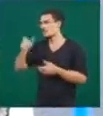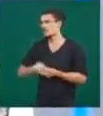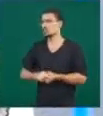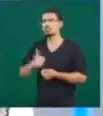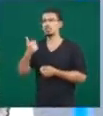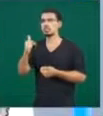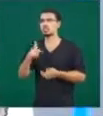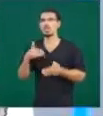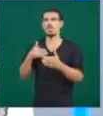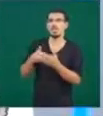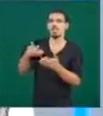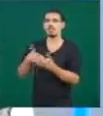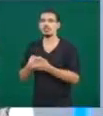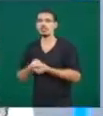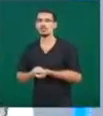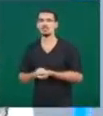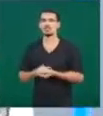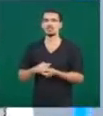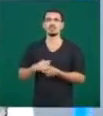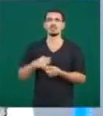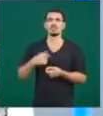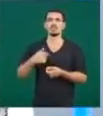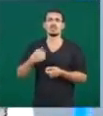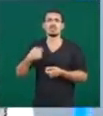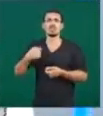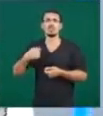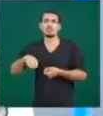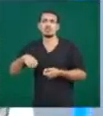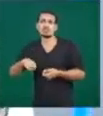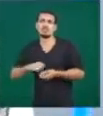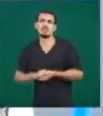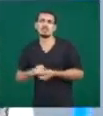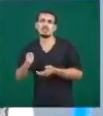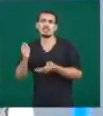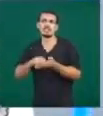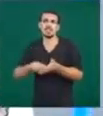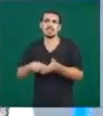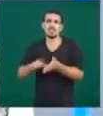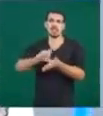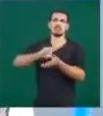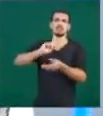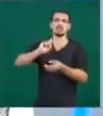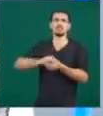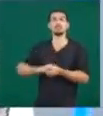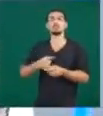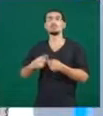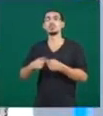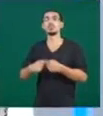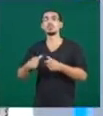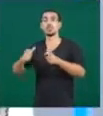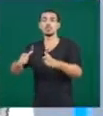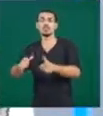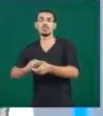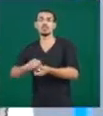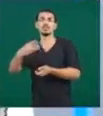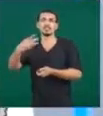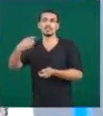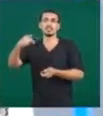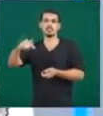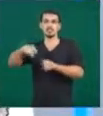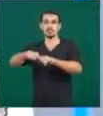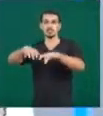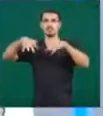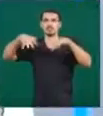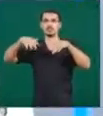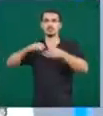público. Você não precisa fazer inscrição antecipada. O evento vai ser no auditório 3Q do Campo Santa Mônica, então